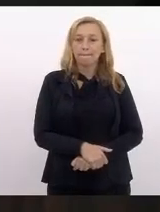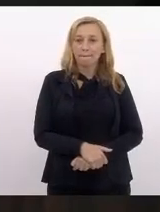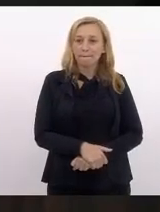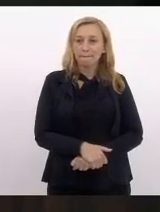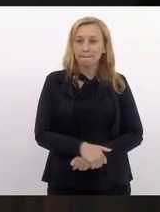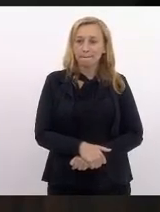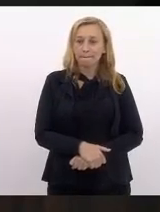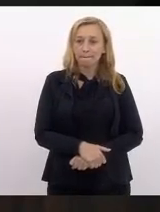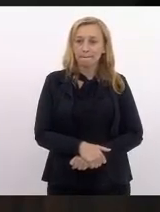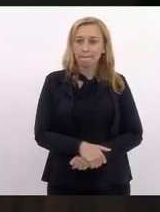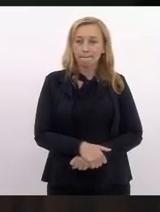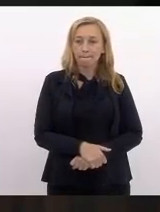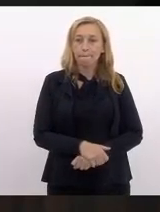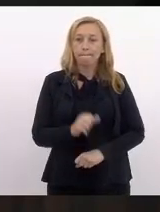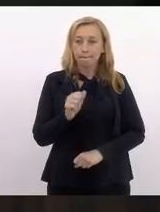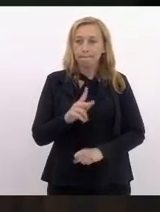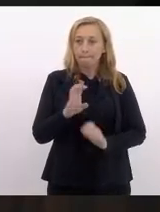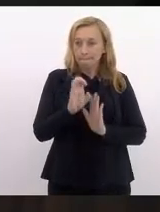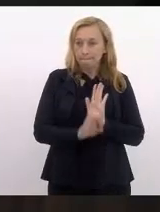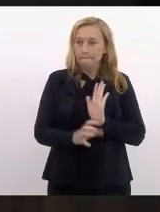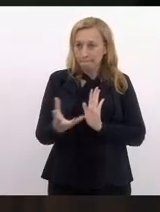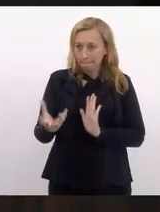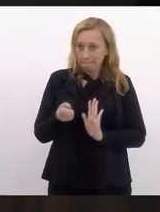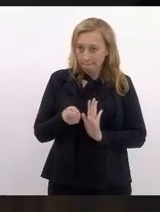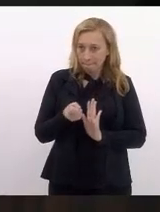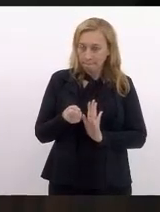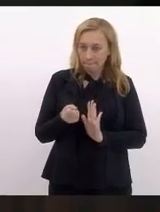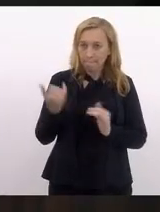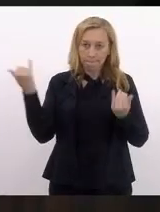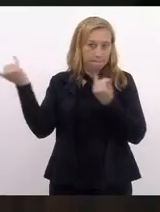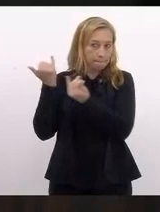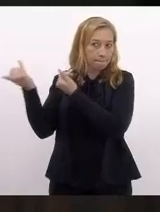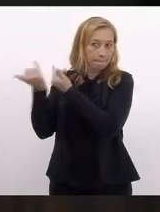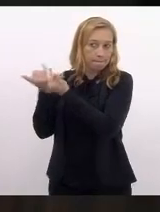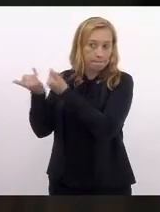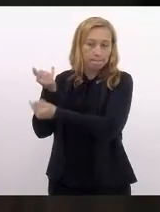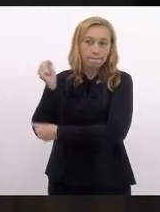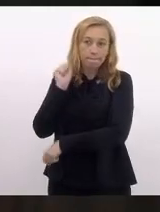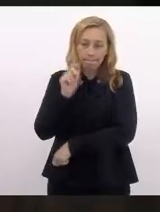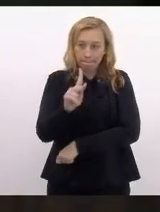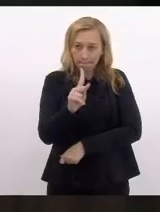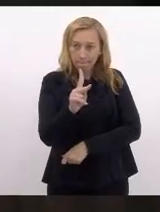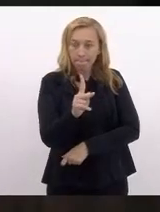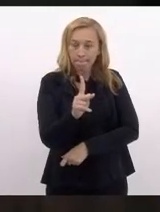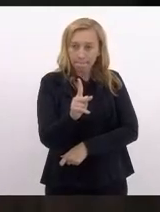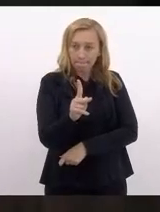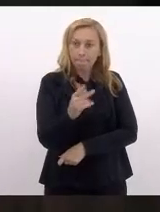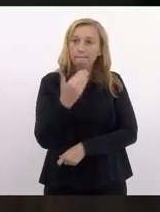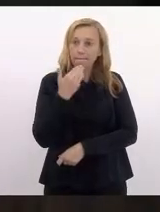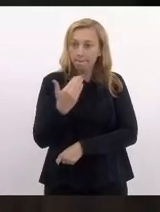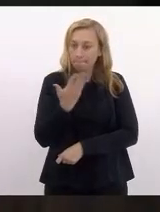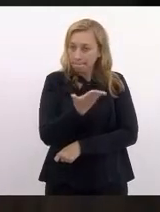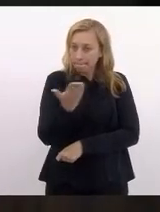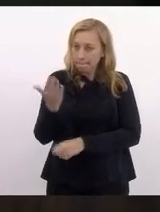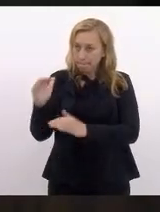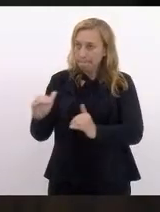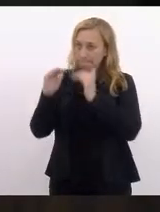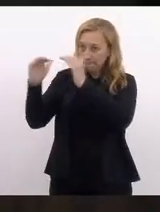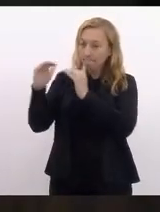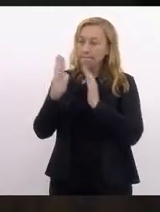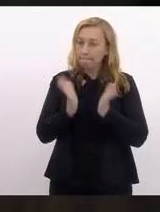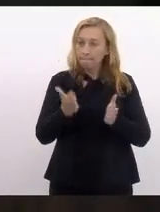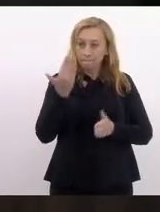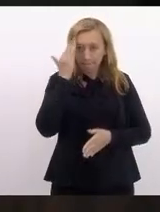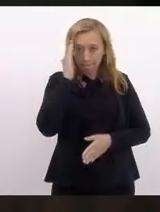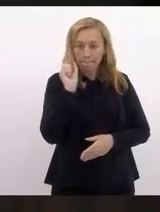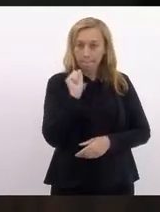o ok as mesas estão acolhidas estou sendo Informado agora OK então eu ia pedir para você passar essa já tem